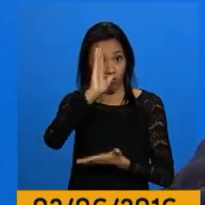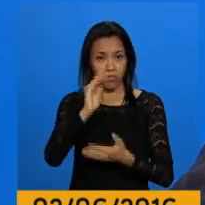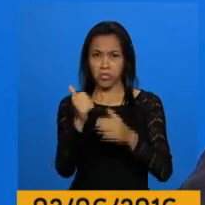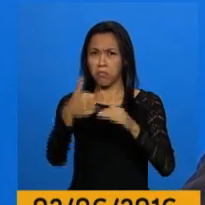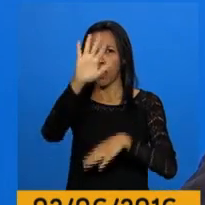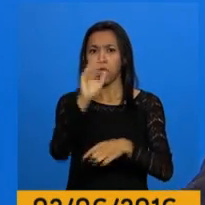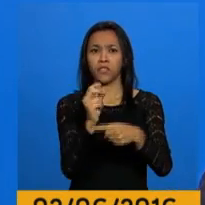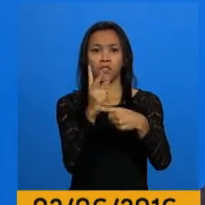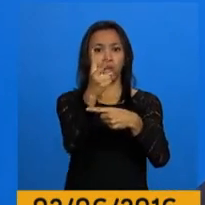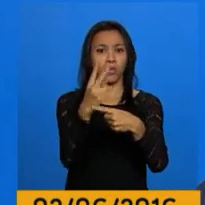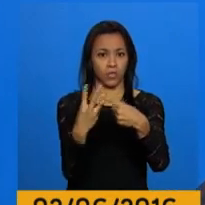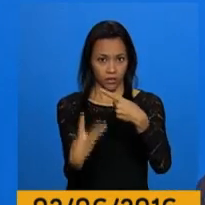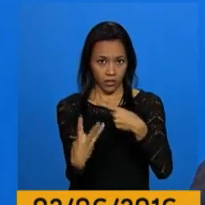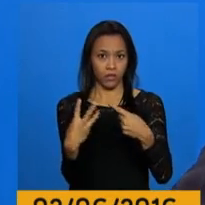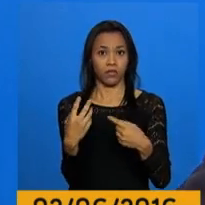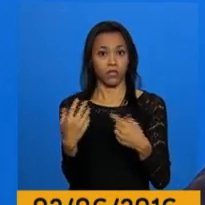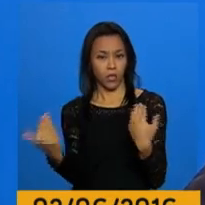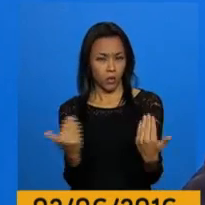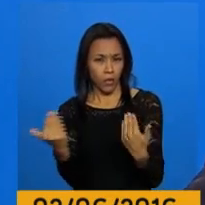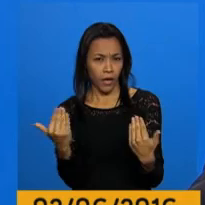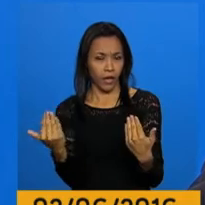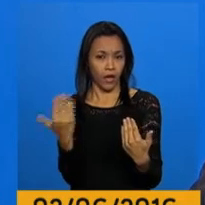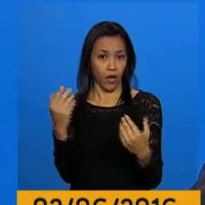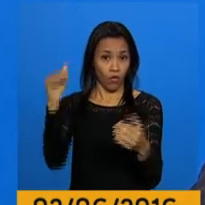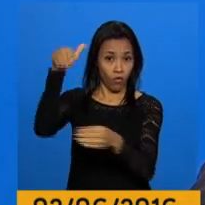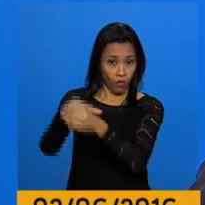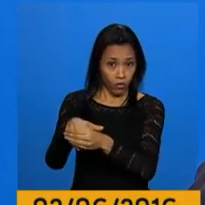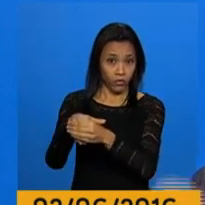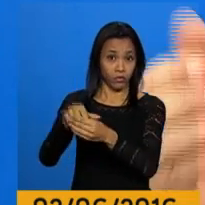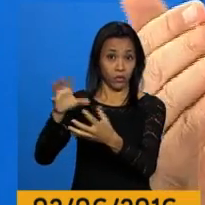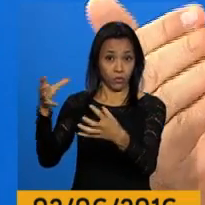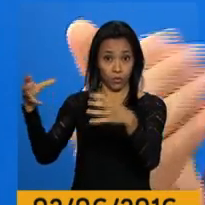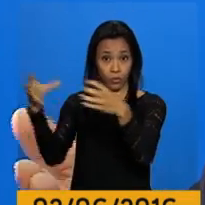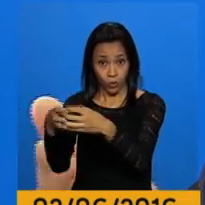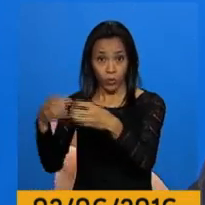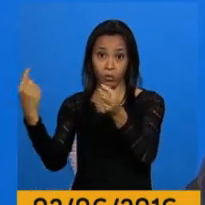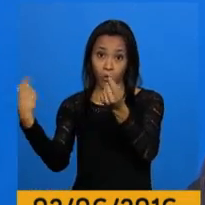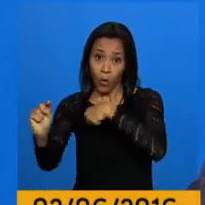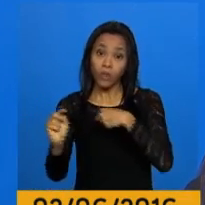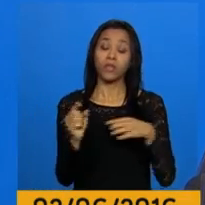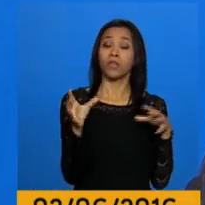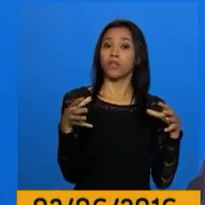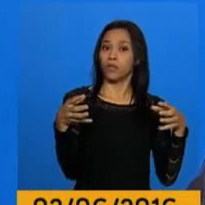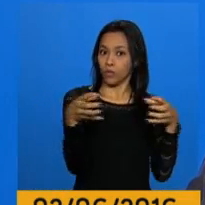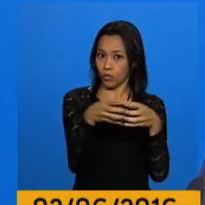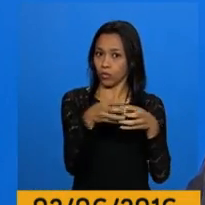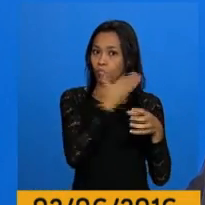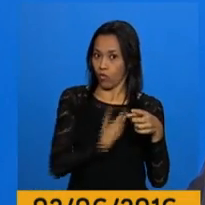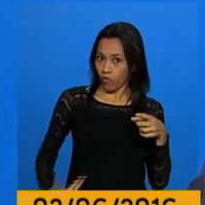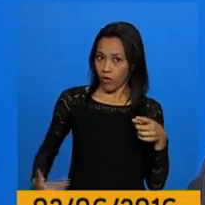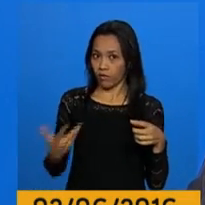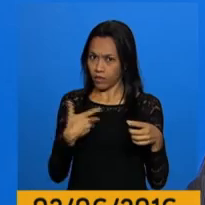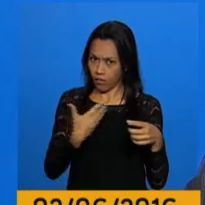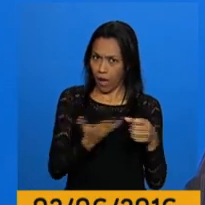2/3, se comparar o que foi o voto do governo e o voto da oposição. Portanto, a base de sustentação do governo